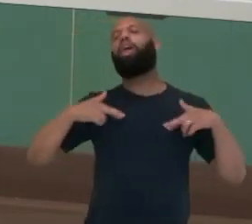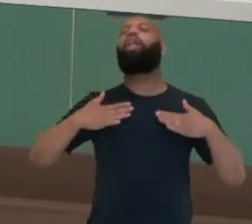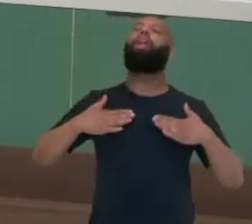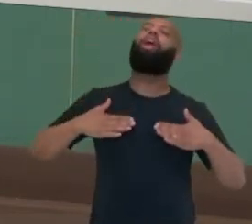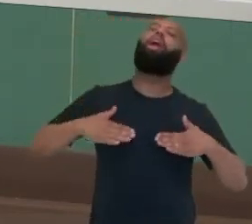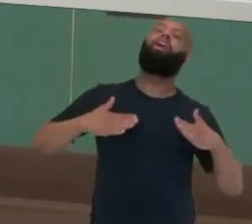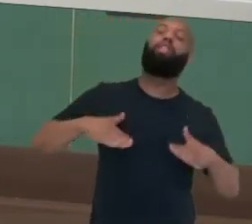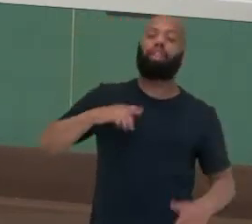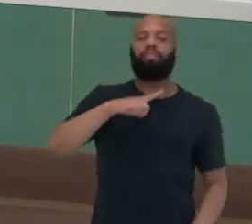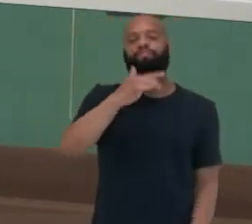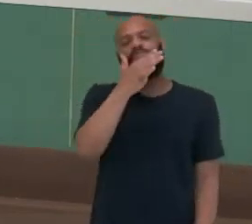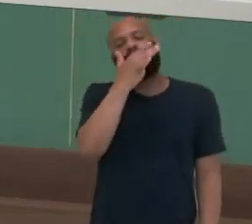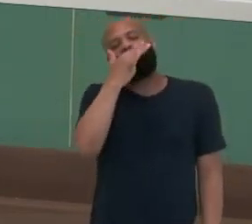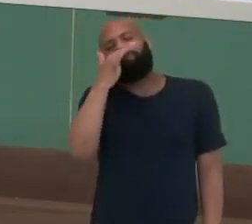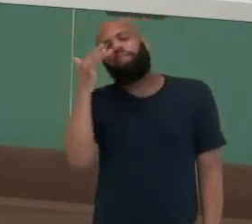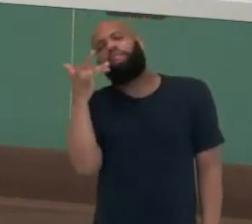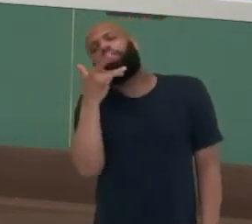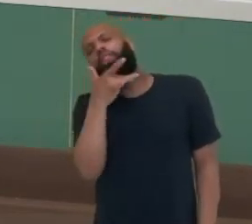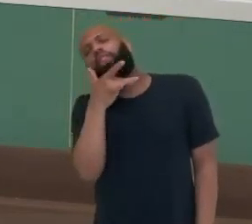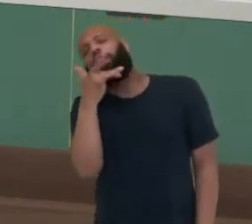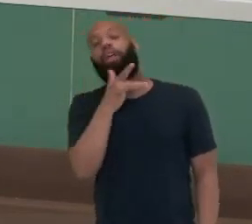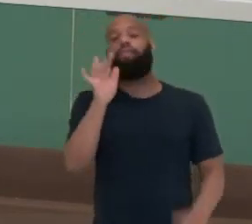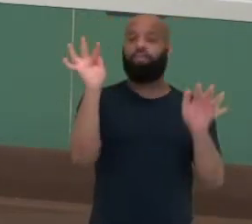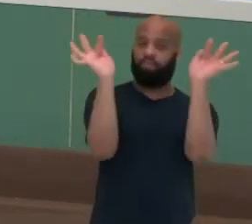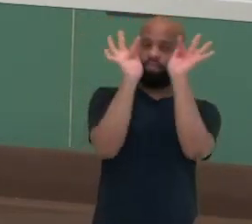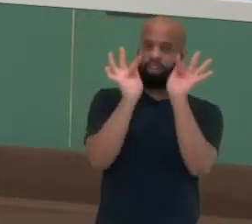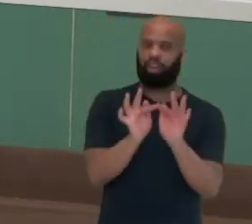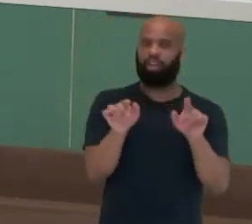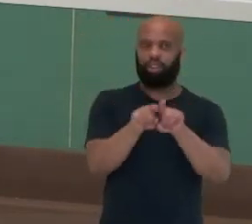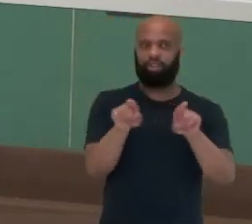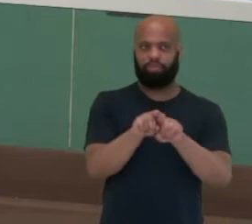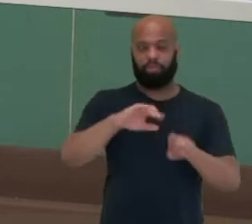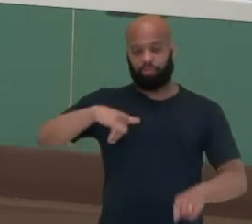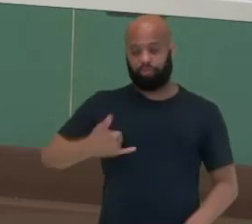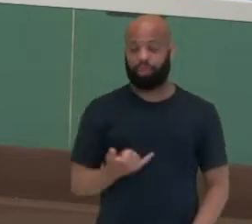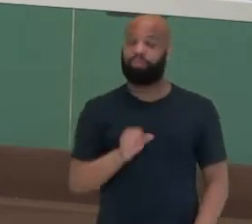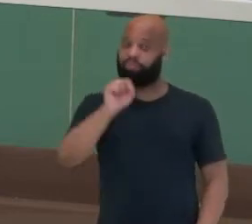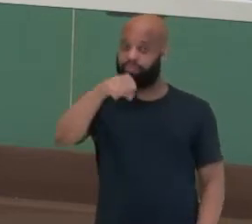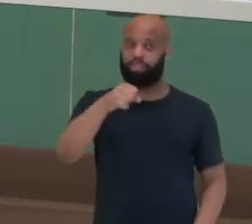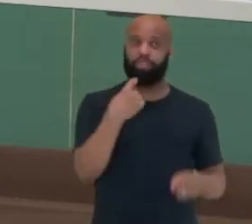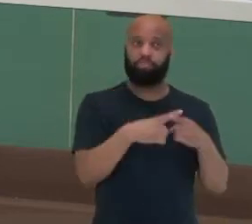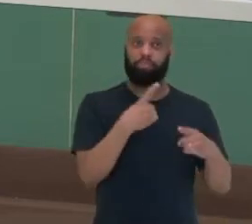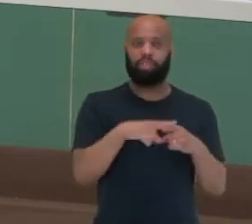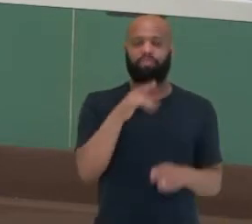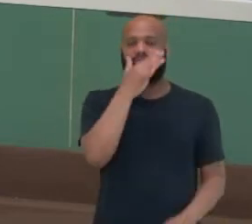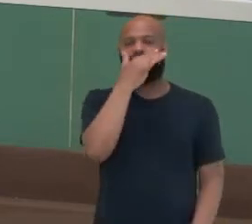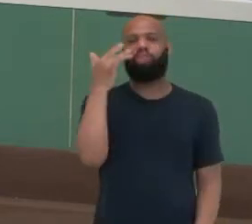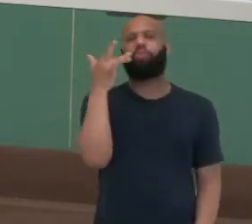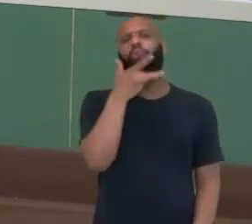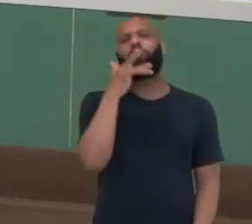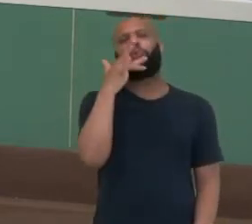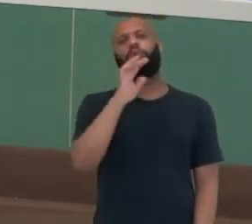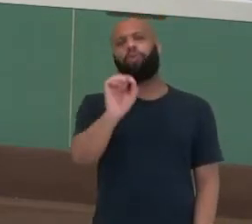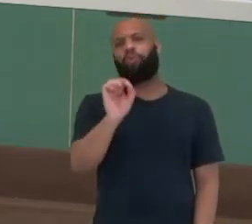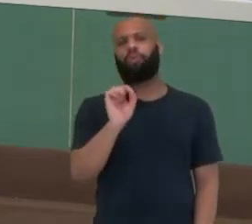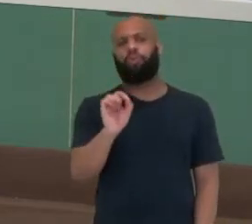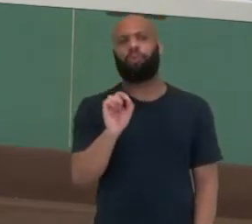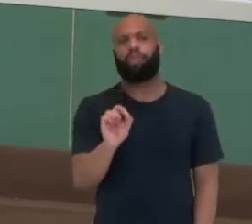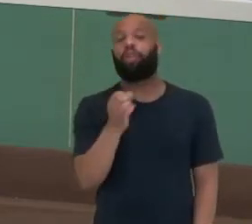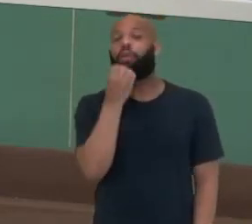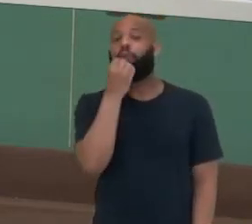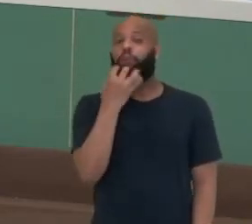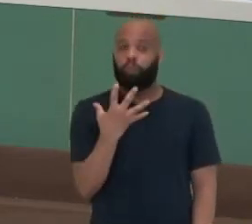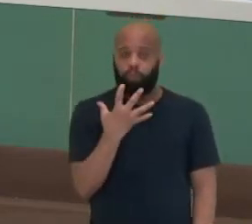cheiros gostosos e ficar, né, mais feliz, me agradar. É verdade, cheiros gostosos, né, cheiros